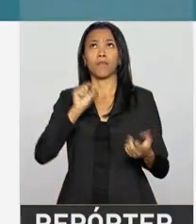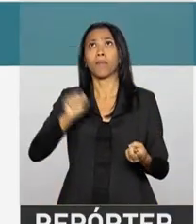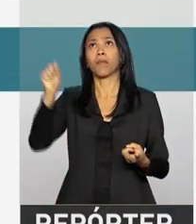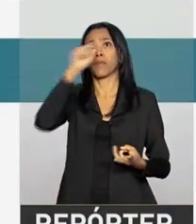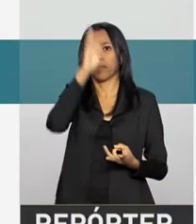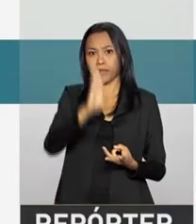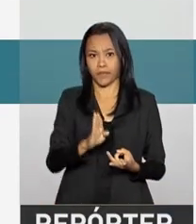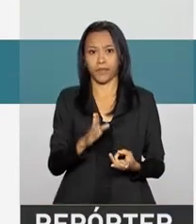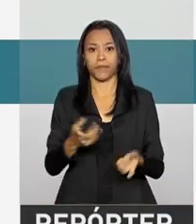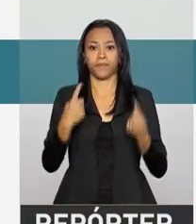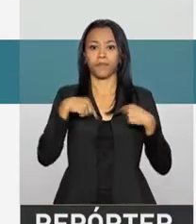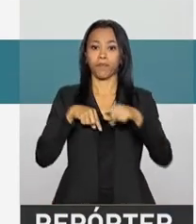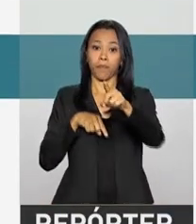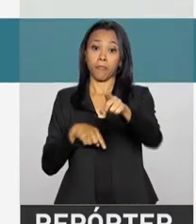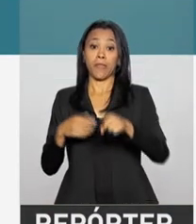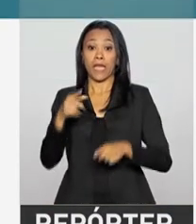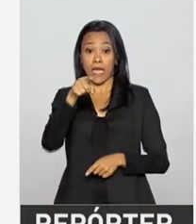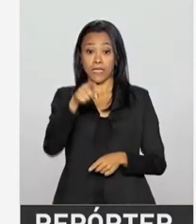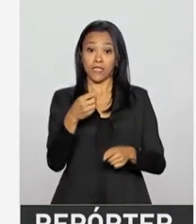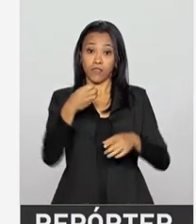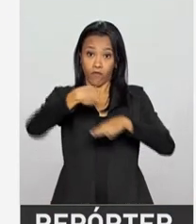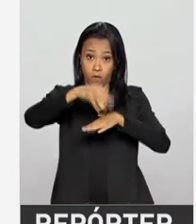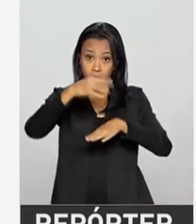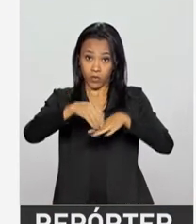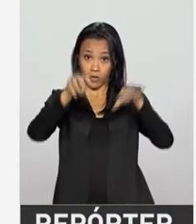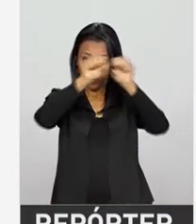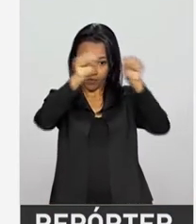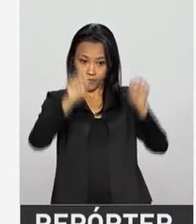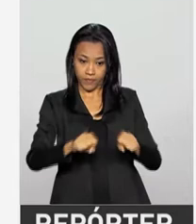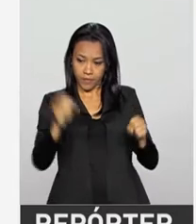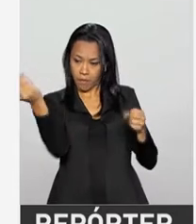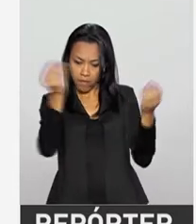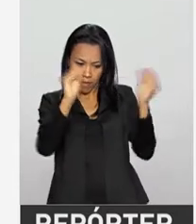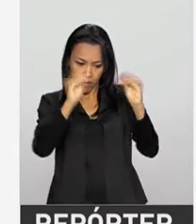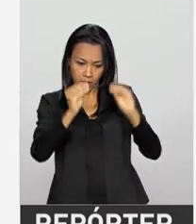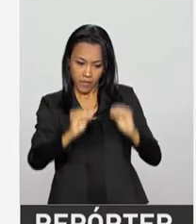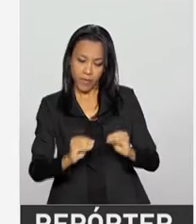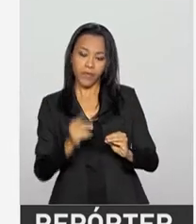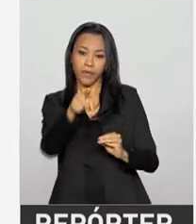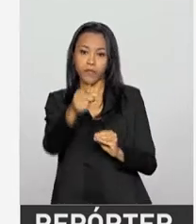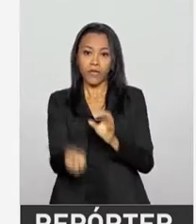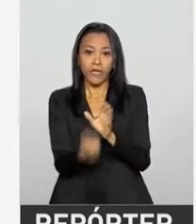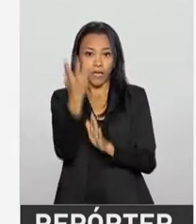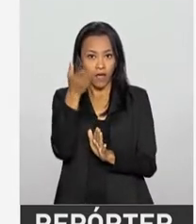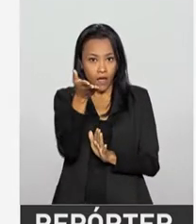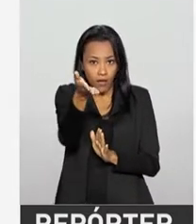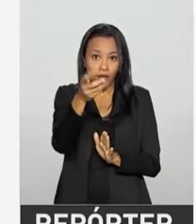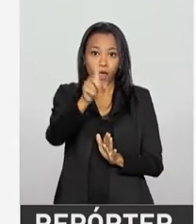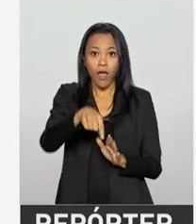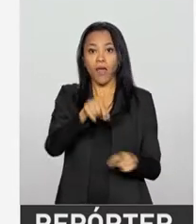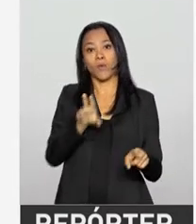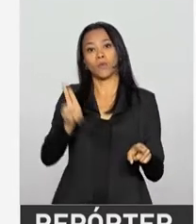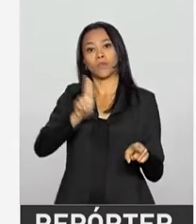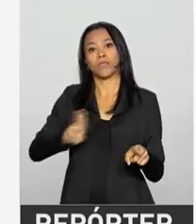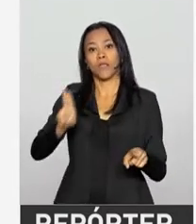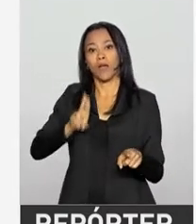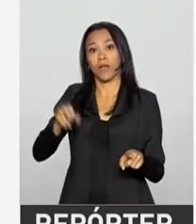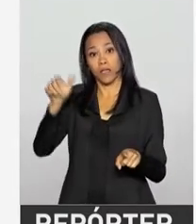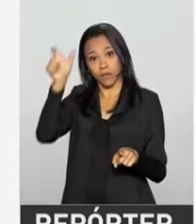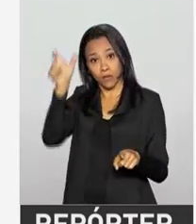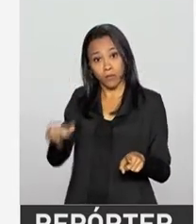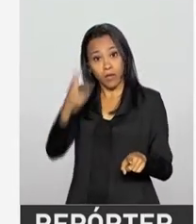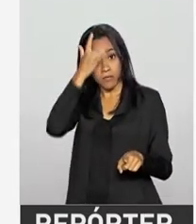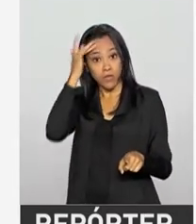os bancos de dados criado a partir das reclamações o sindec do consumidor ponto gov.br também são usados pelos consumidores como